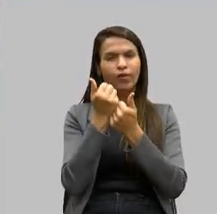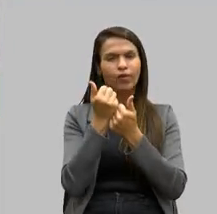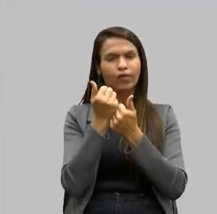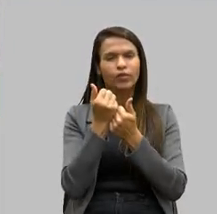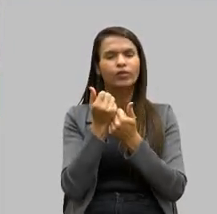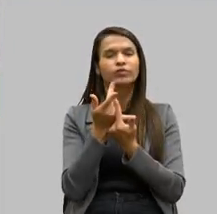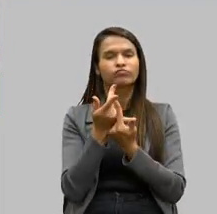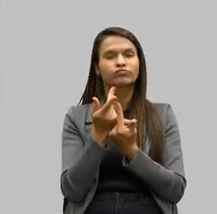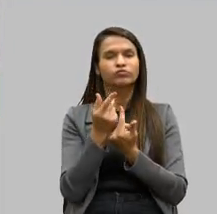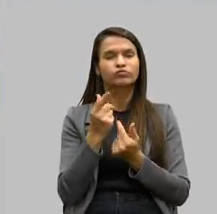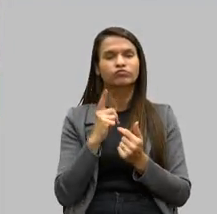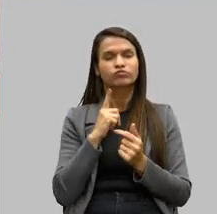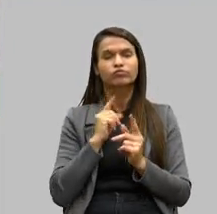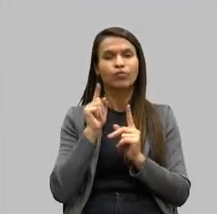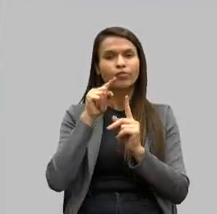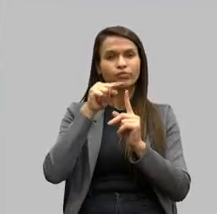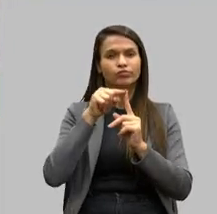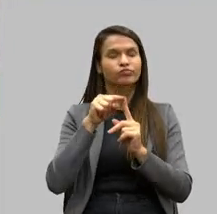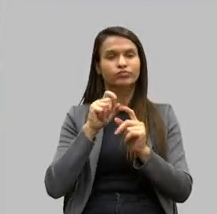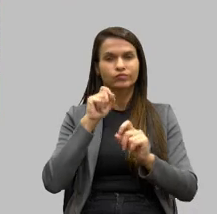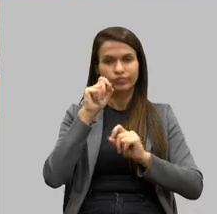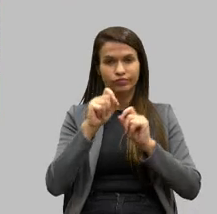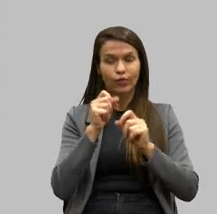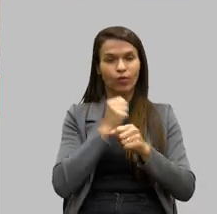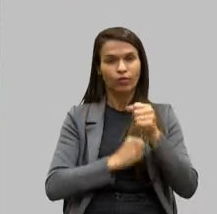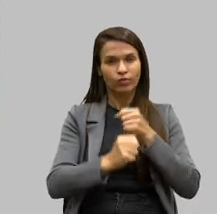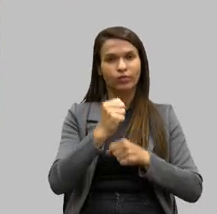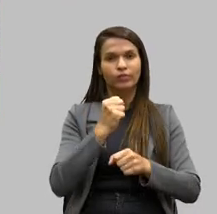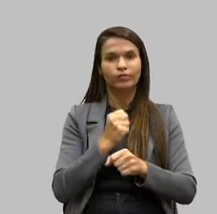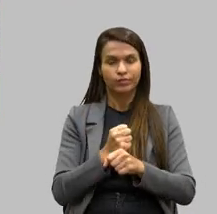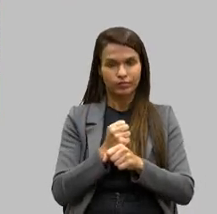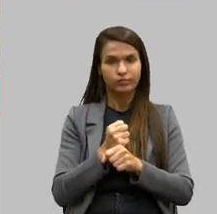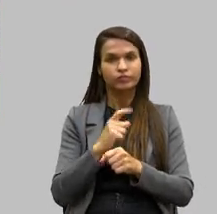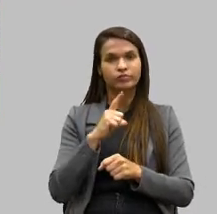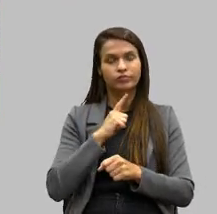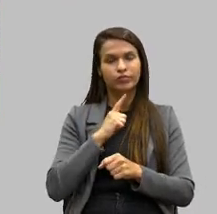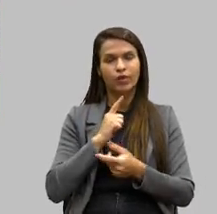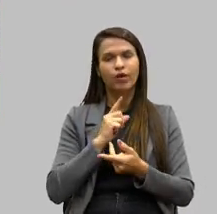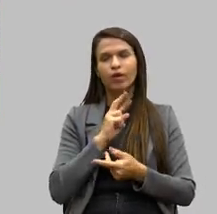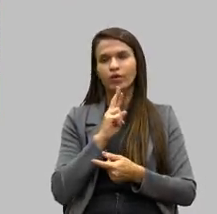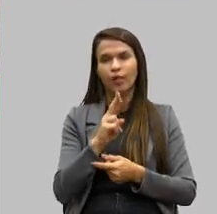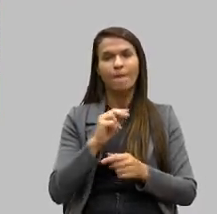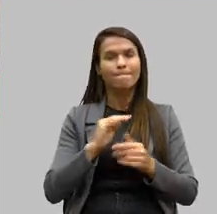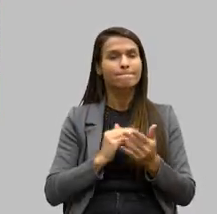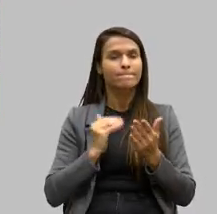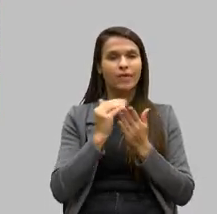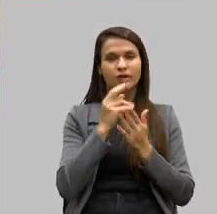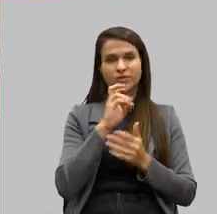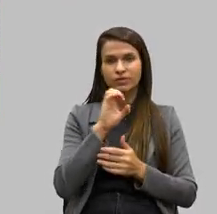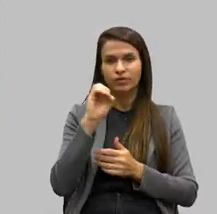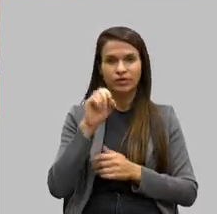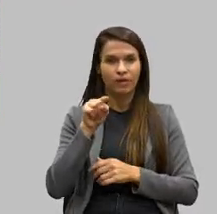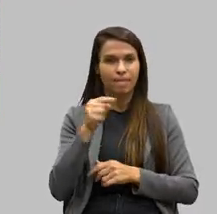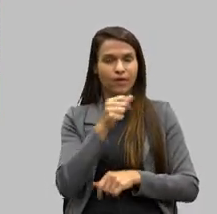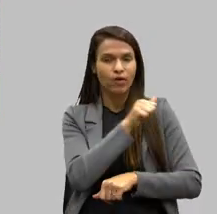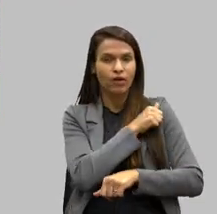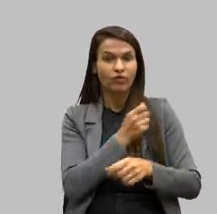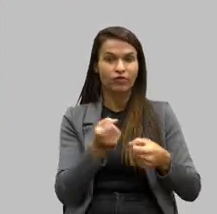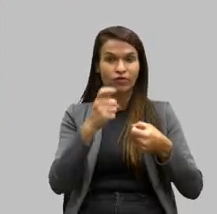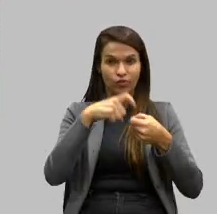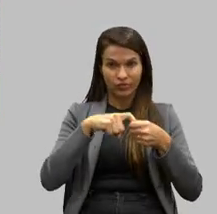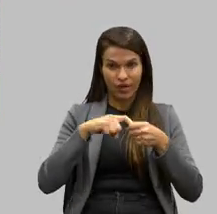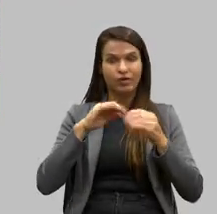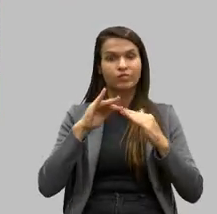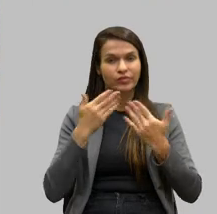efetiva, permitindo que, no ano passado, tivemos como resultado mais de 50 mil estudantes que voltaram para a nossa rede.